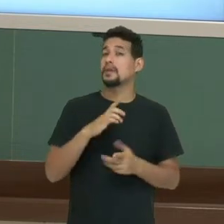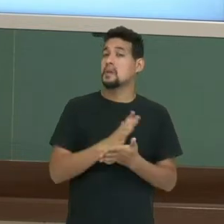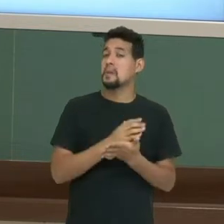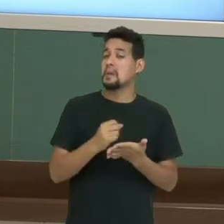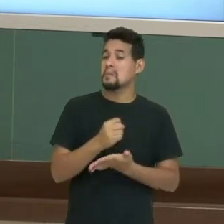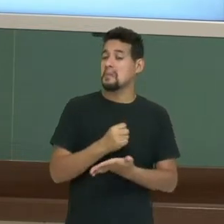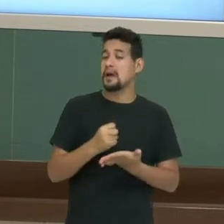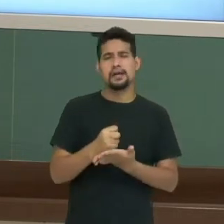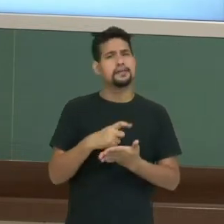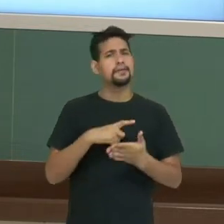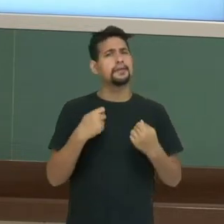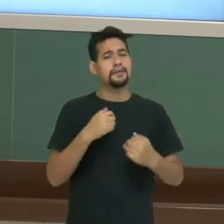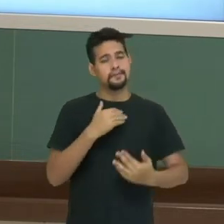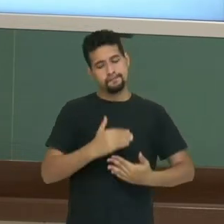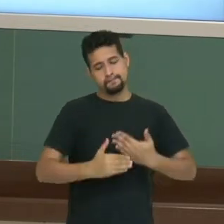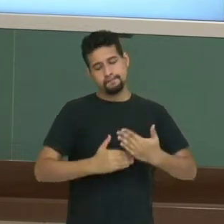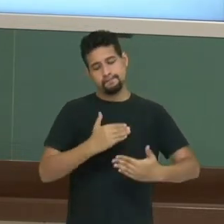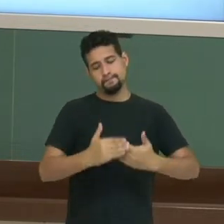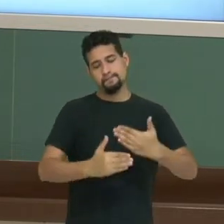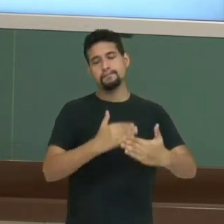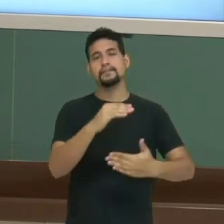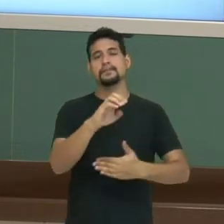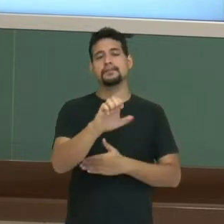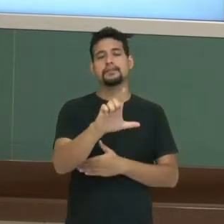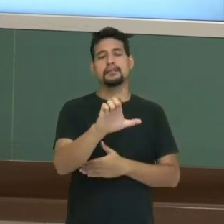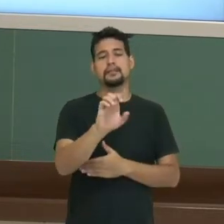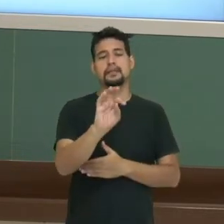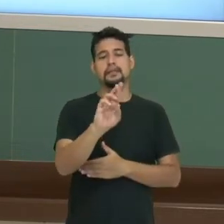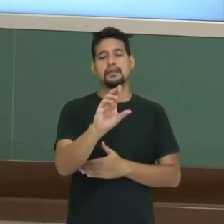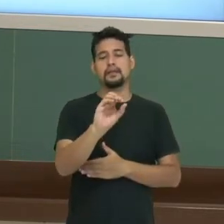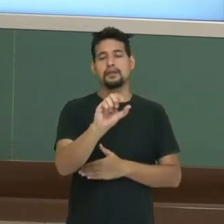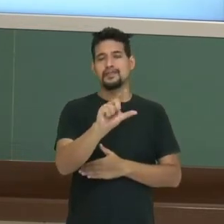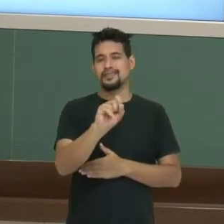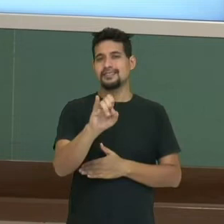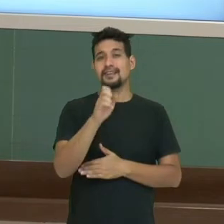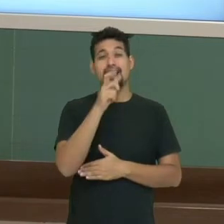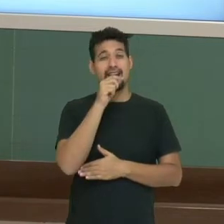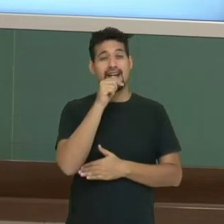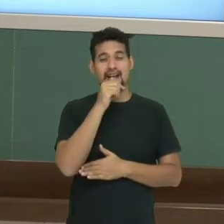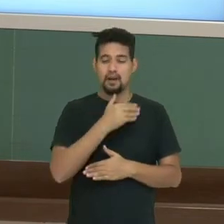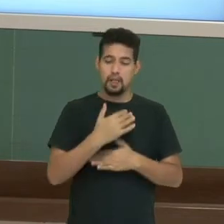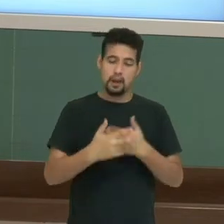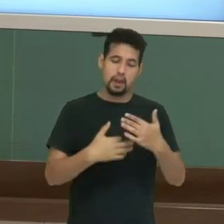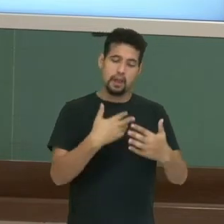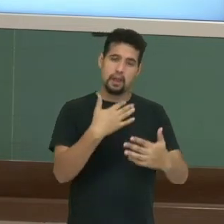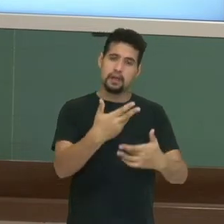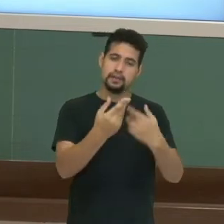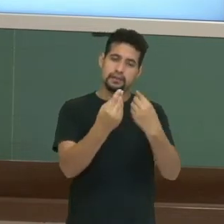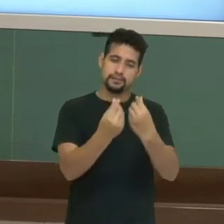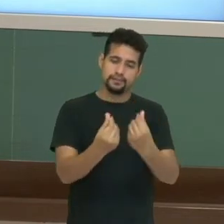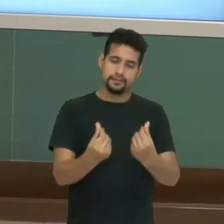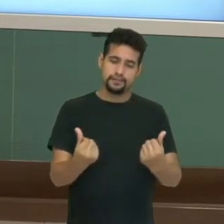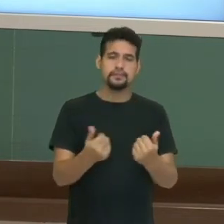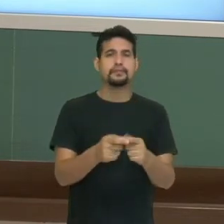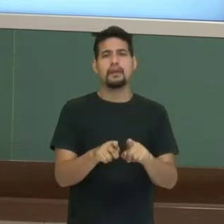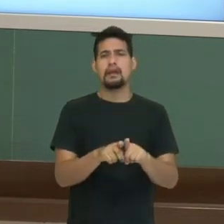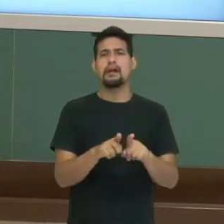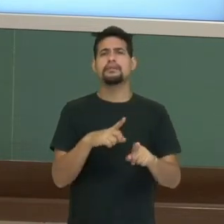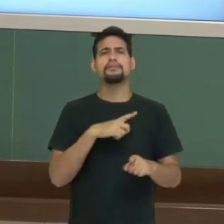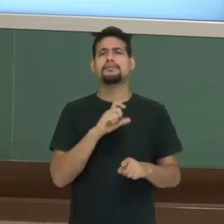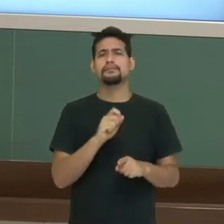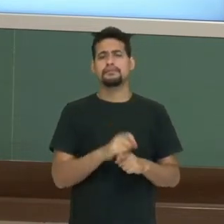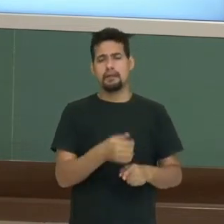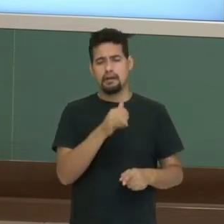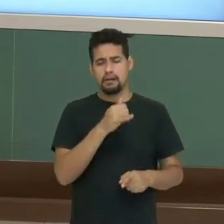base, eu vou ter aí o processo de eletrólise aquosa, a água vai estar envolvida, então está dissolvida a substância, e aí eu tenho a